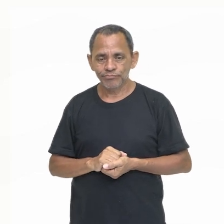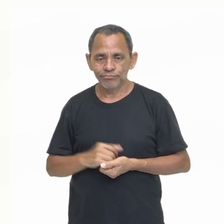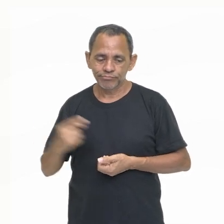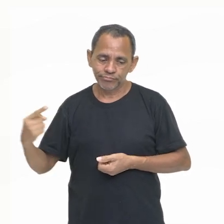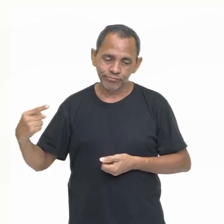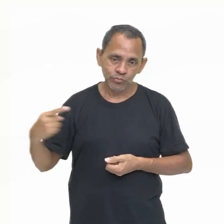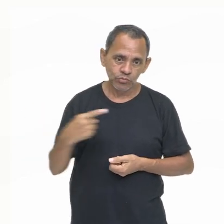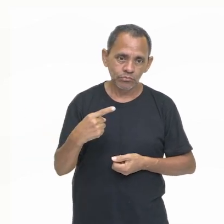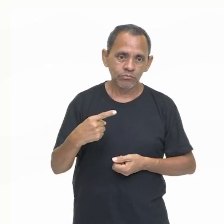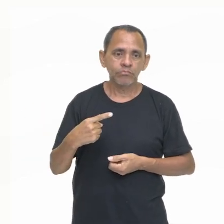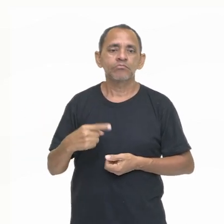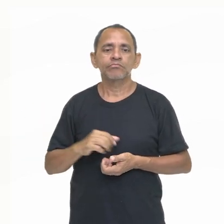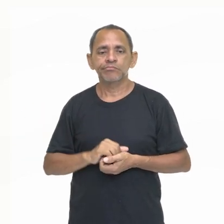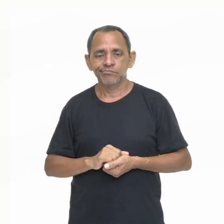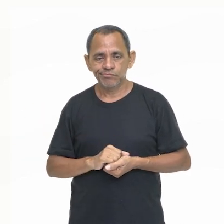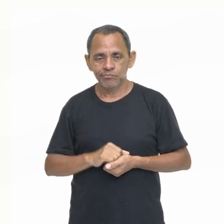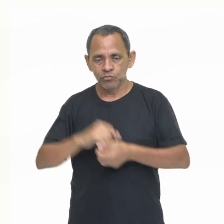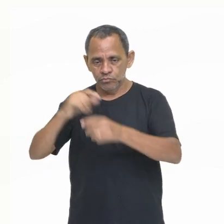isso vai se transformar em